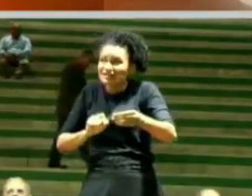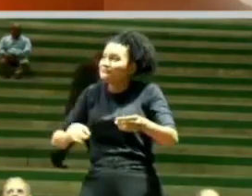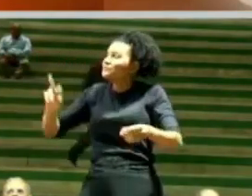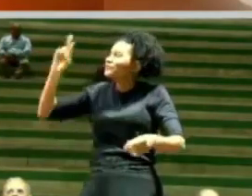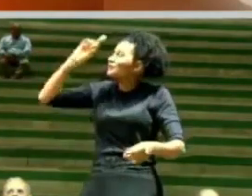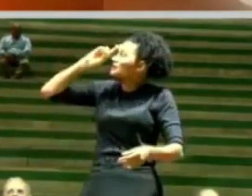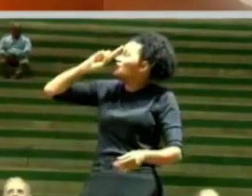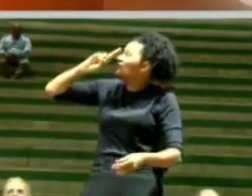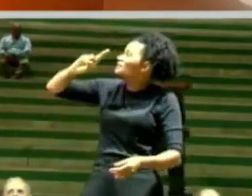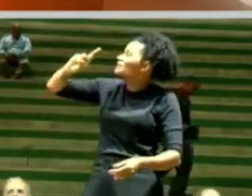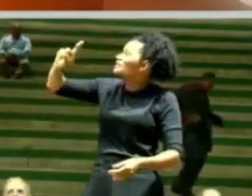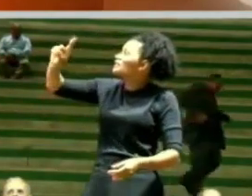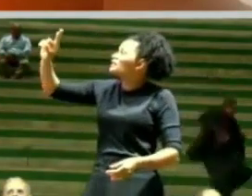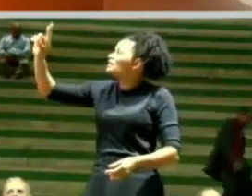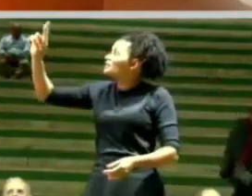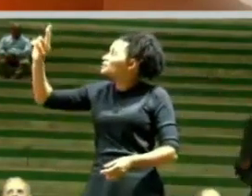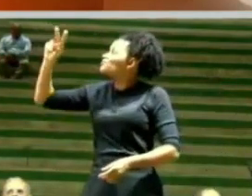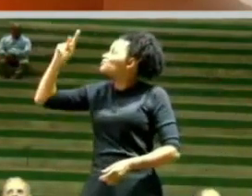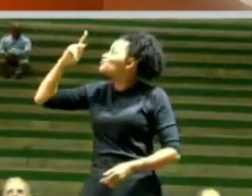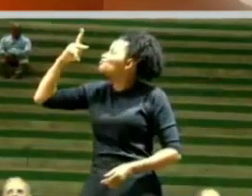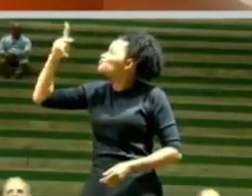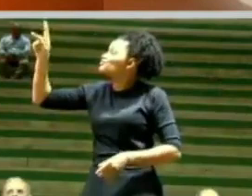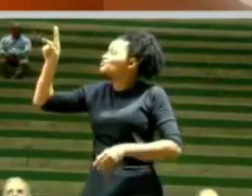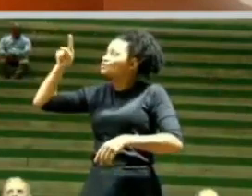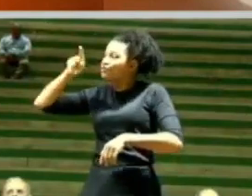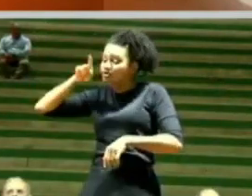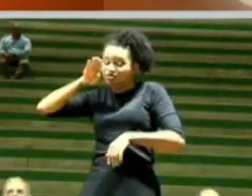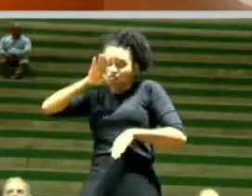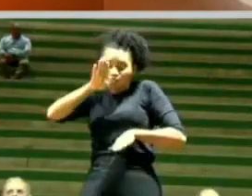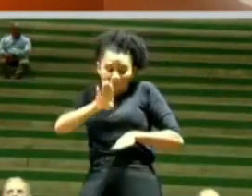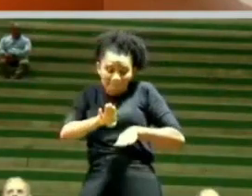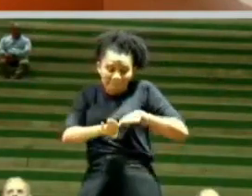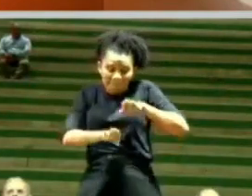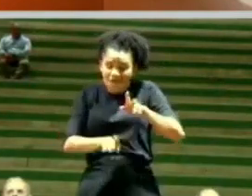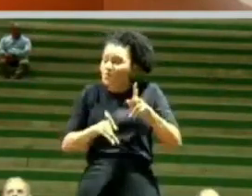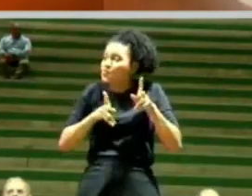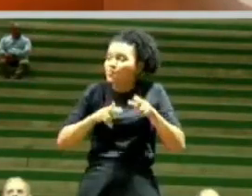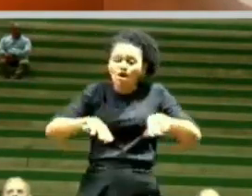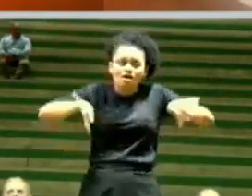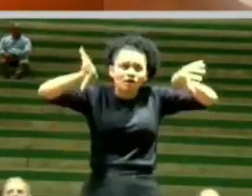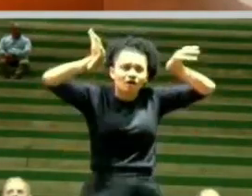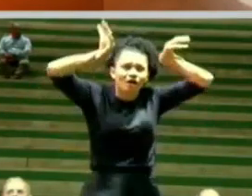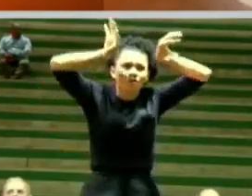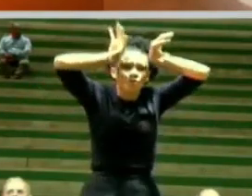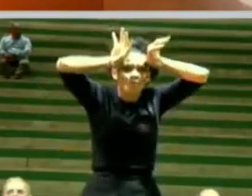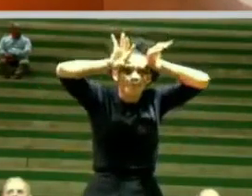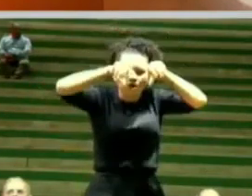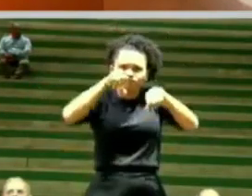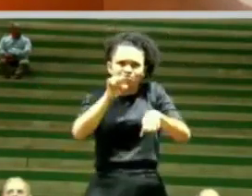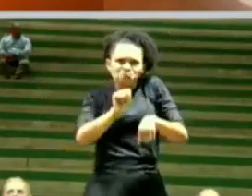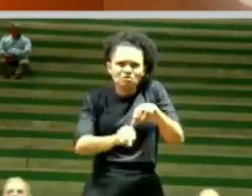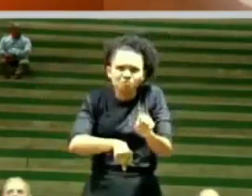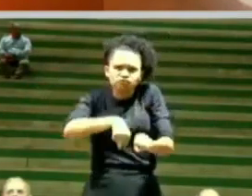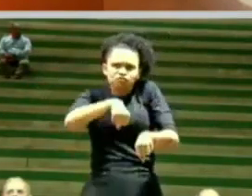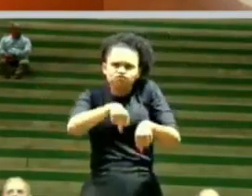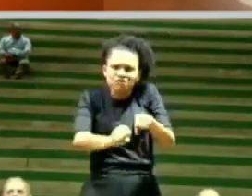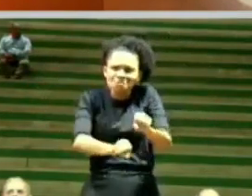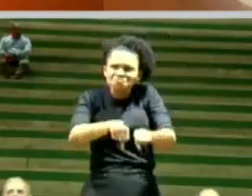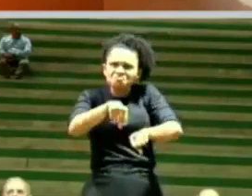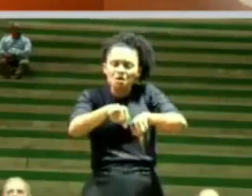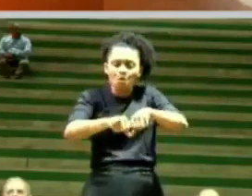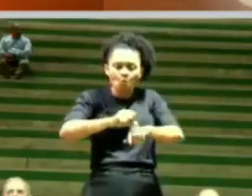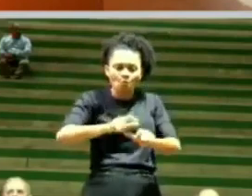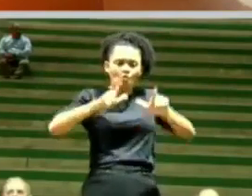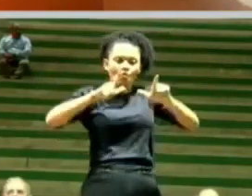Senhor faz os seus pés como das corças em lugares altos. Olha